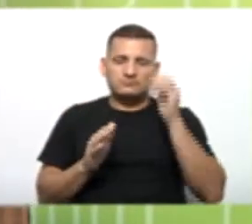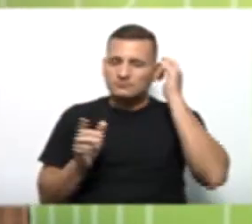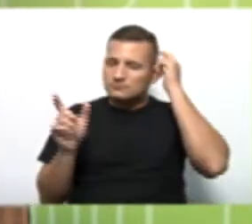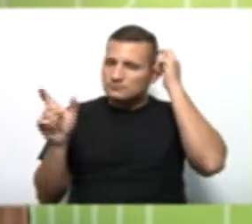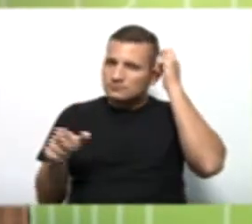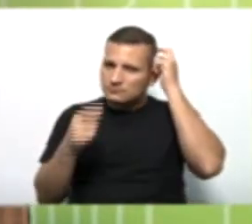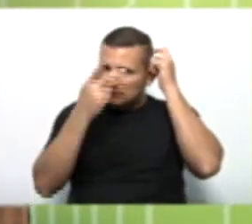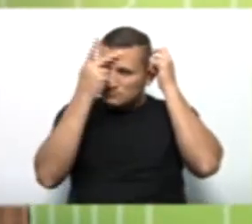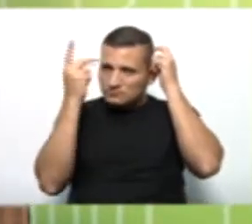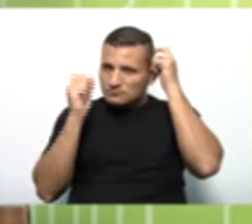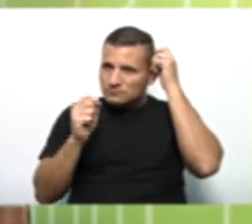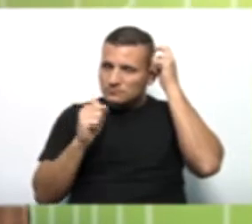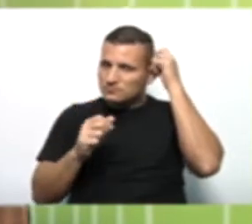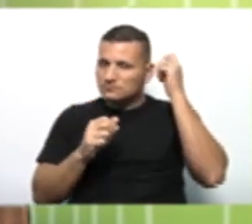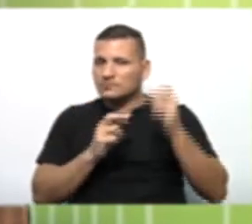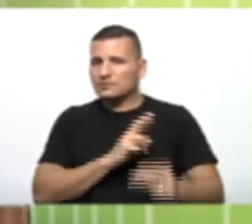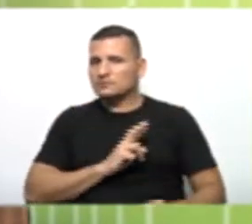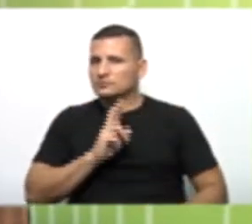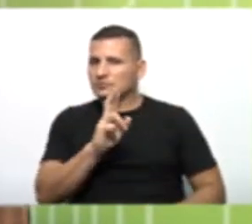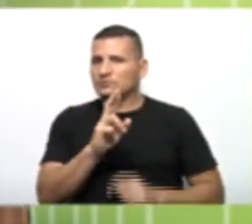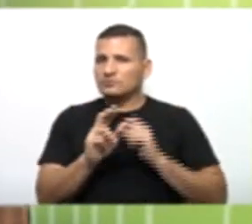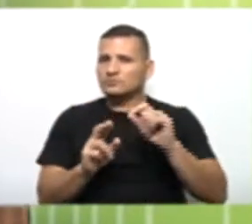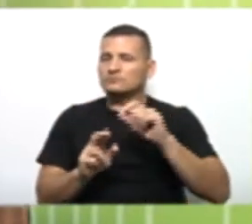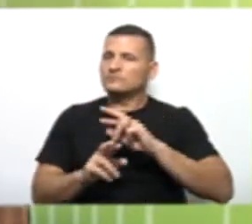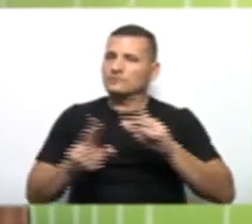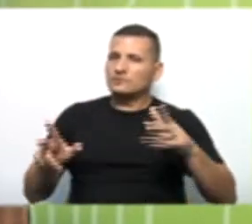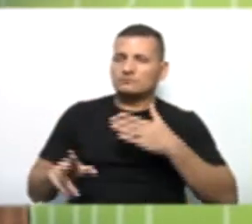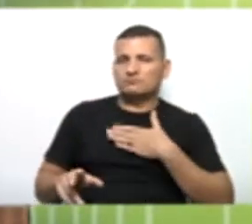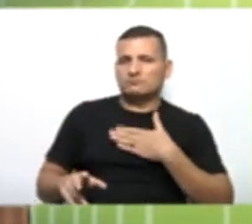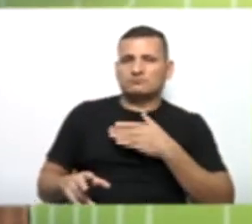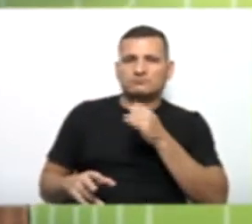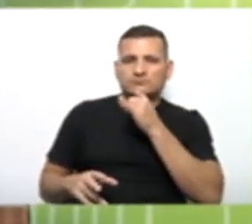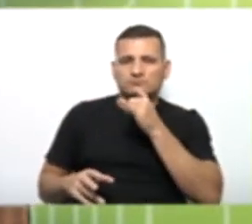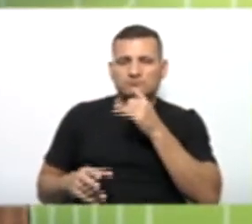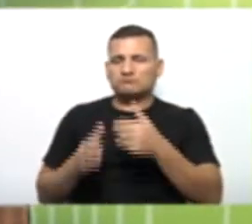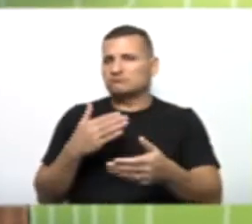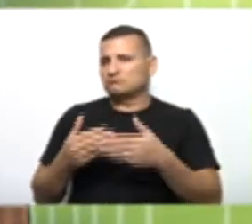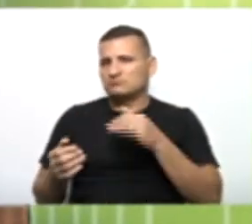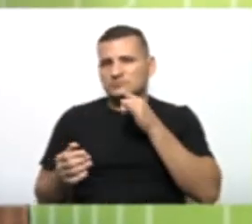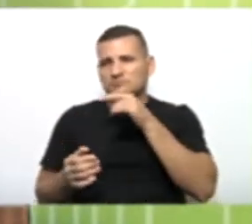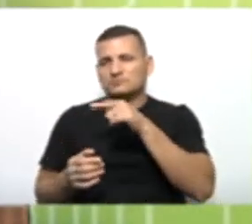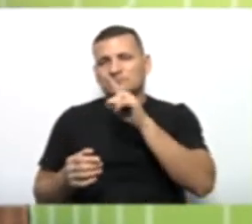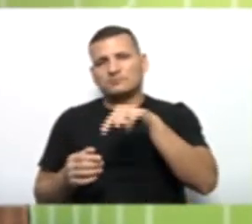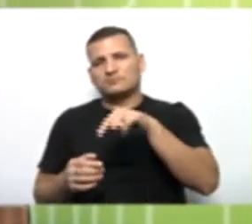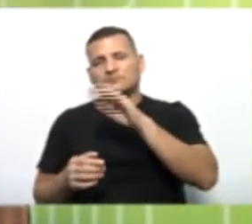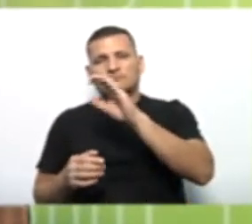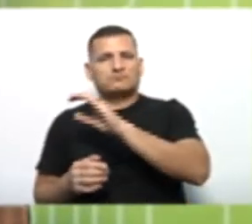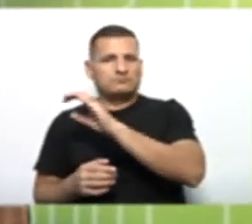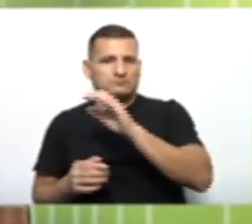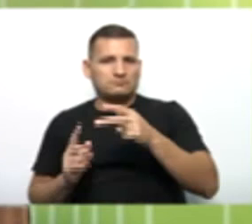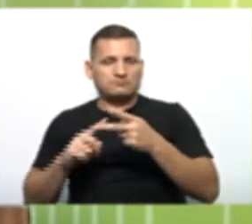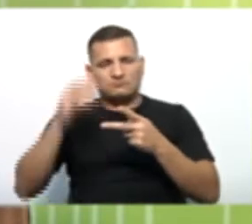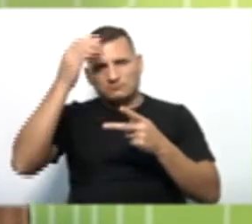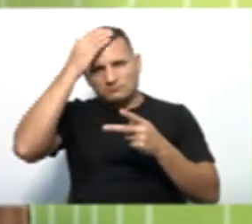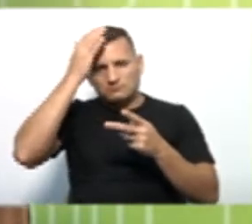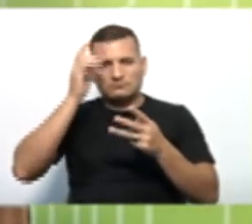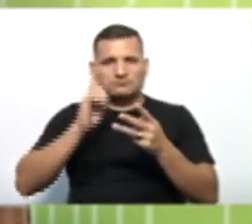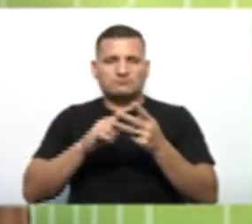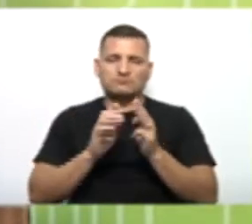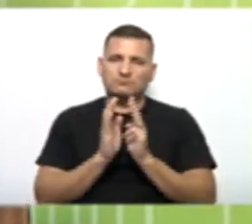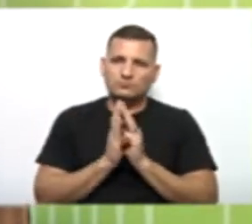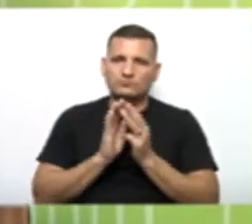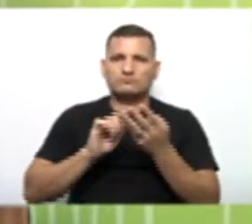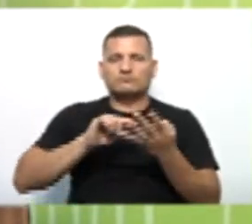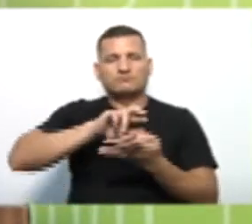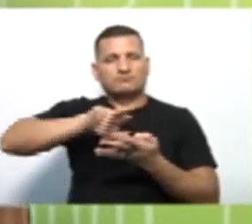pessoa pode ser de uma religião que seja uma religião diferente da minha independente se ela for cristã muçulmana budista